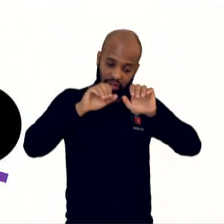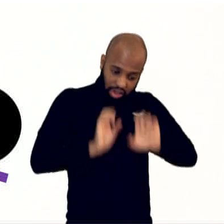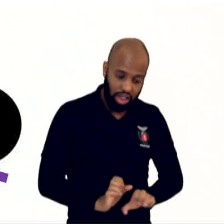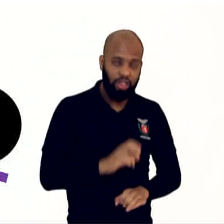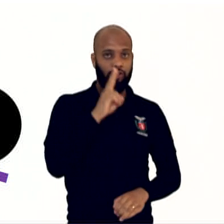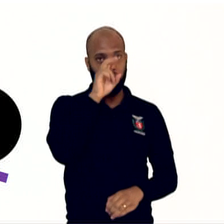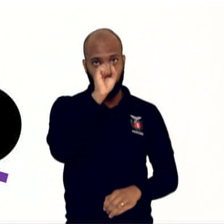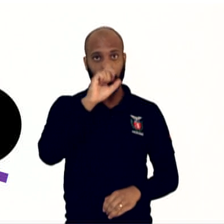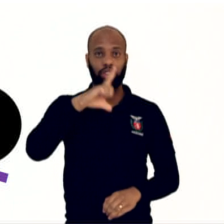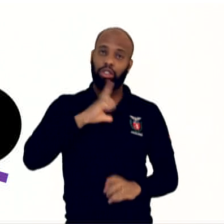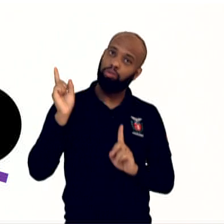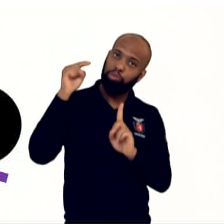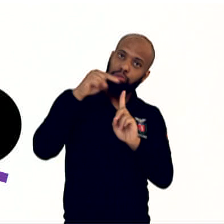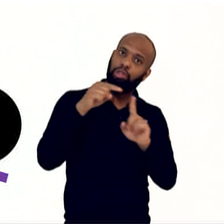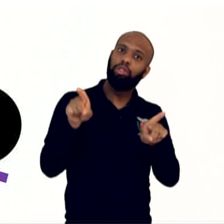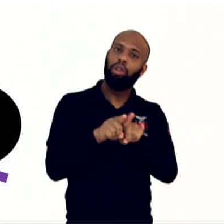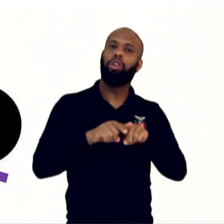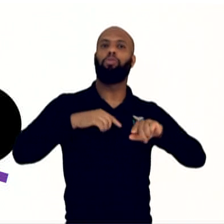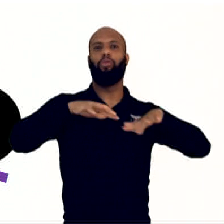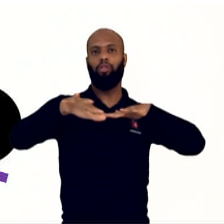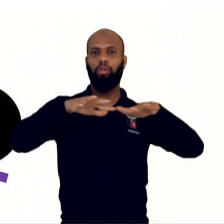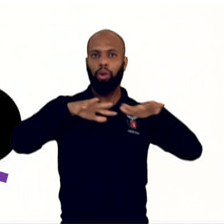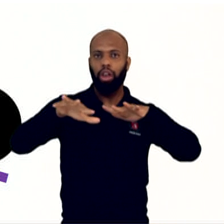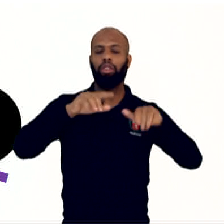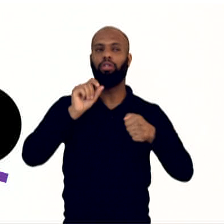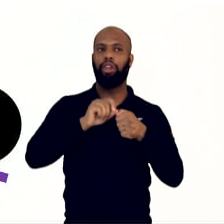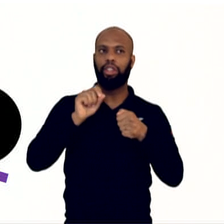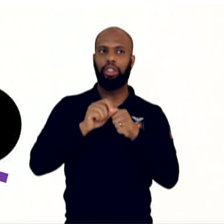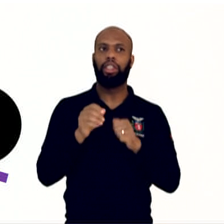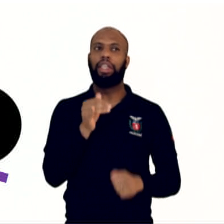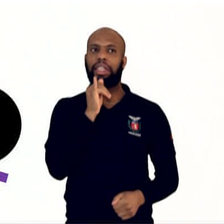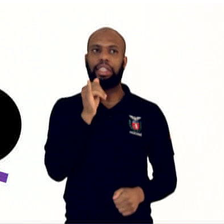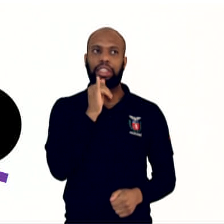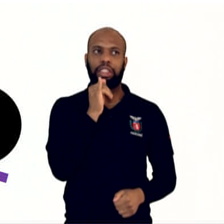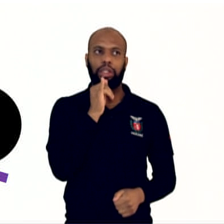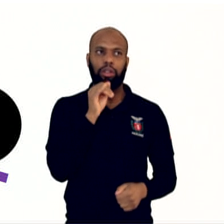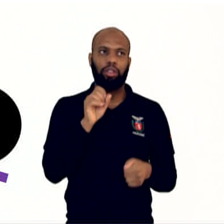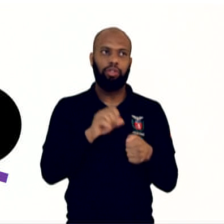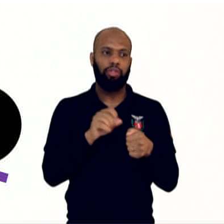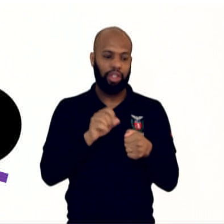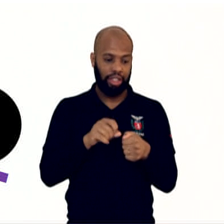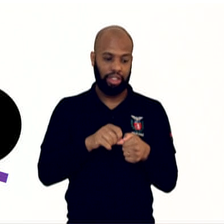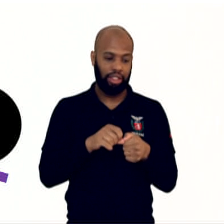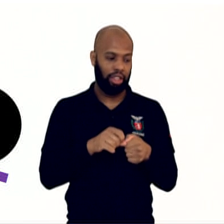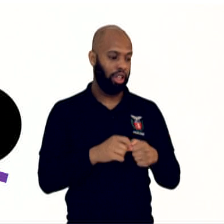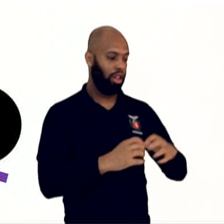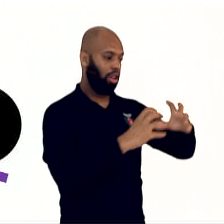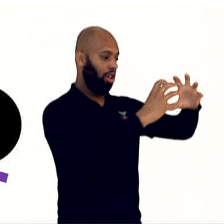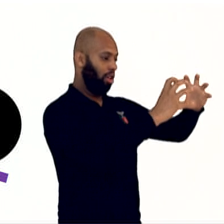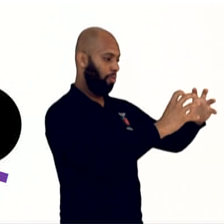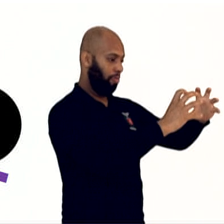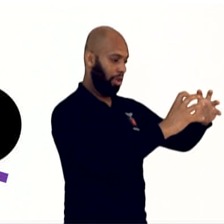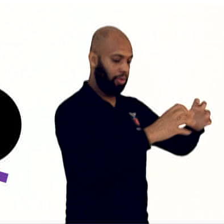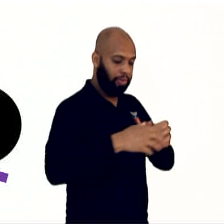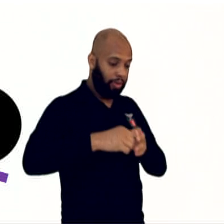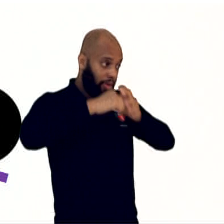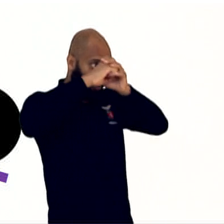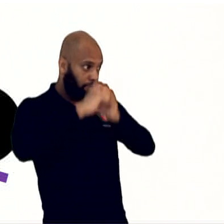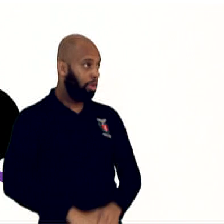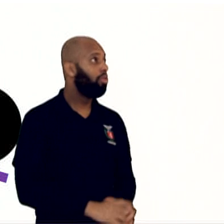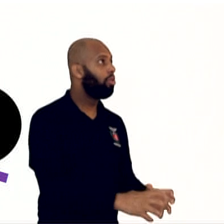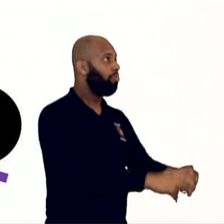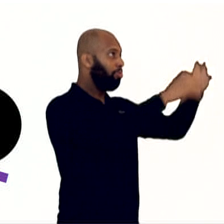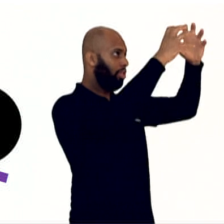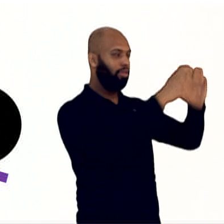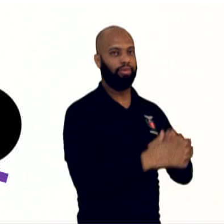objeto e tem o objetivo ali de movimentar ele, né? De, por exemplo, colocar ele de um plano mais baixo para o mais alto. Aqui a gente está vendo um